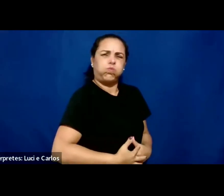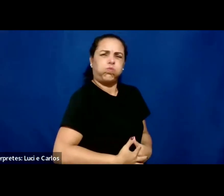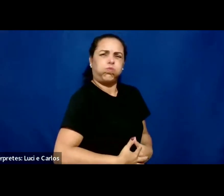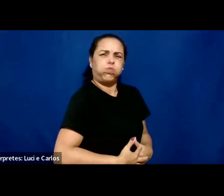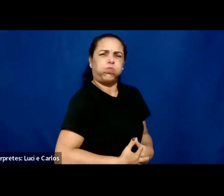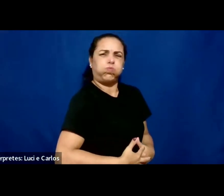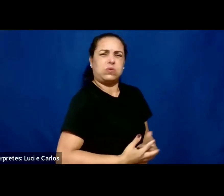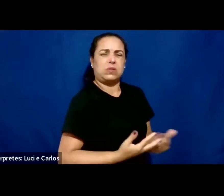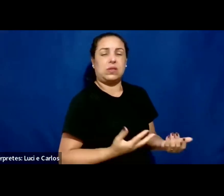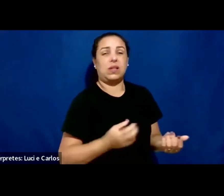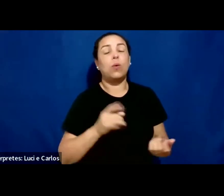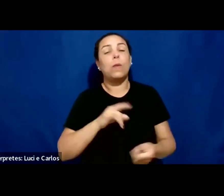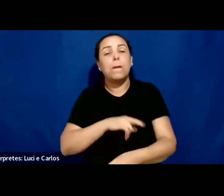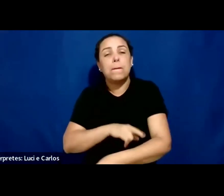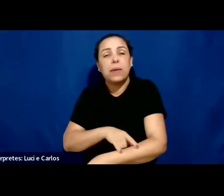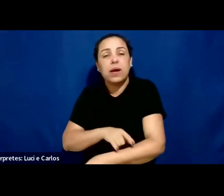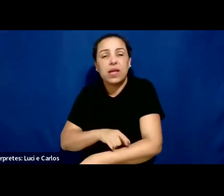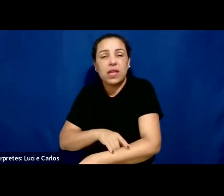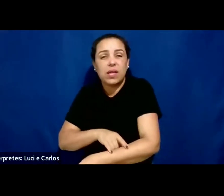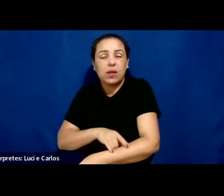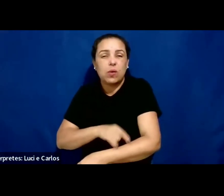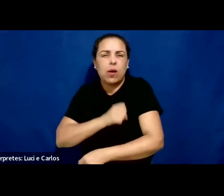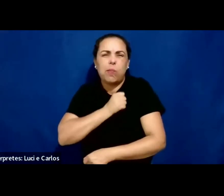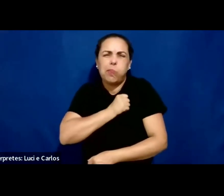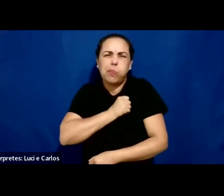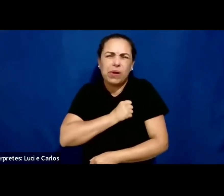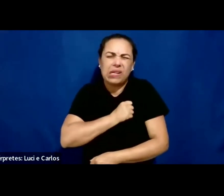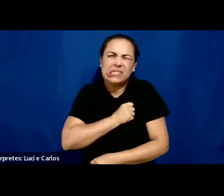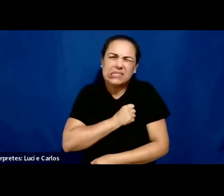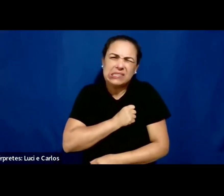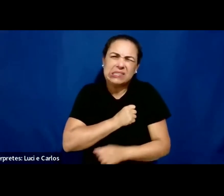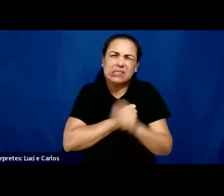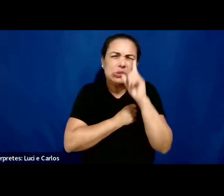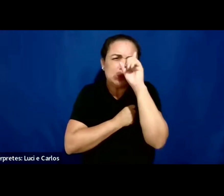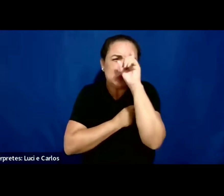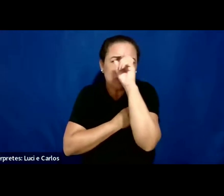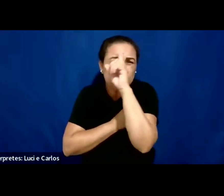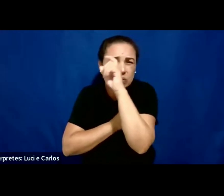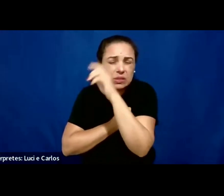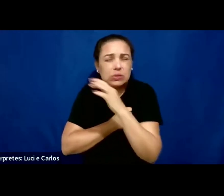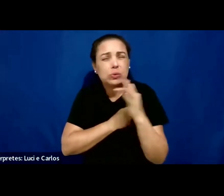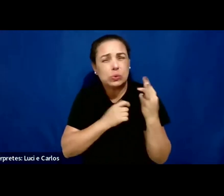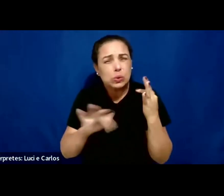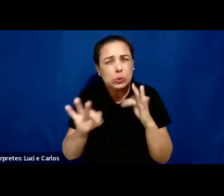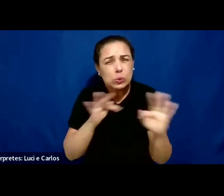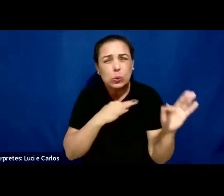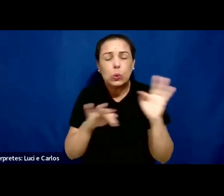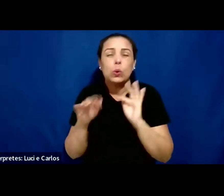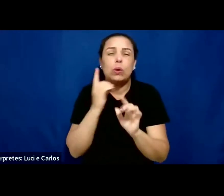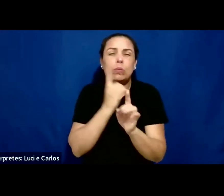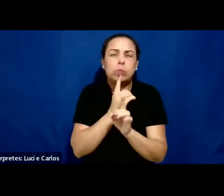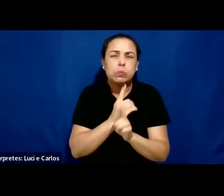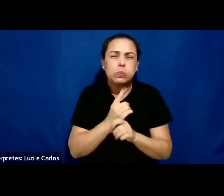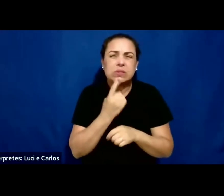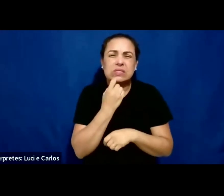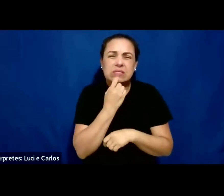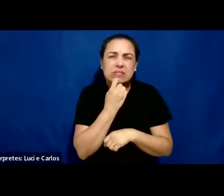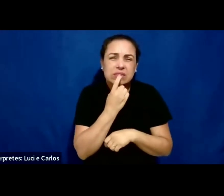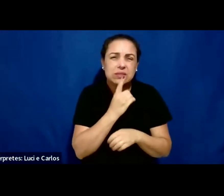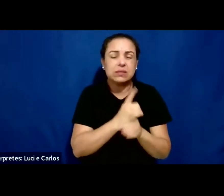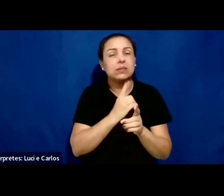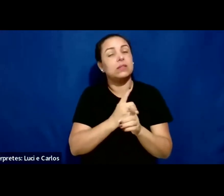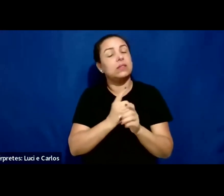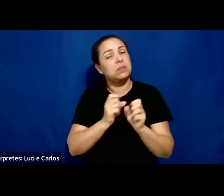fazer o número 2, né? Estes são os sintomas mais comuns a todos que estão aptos